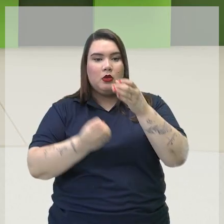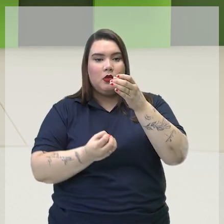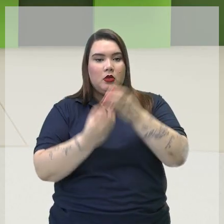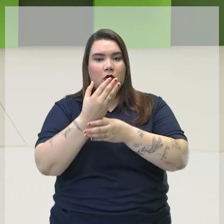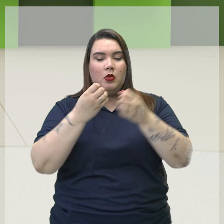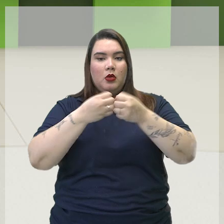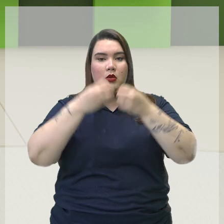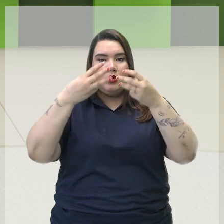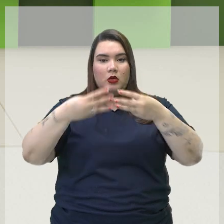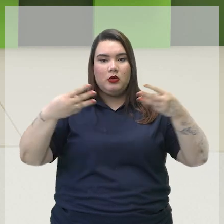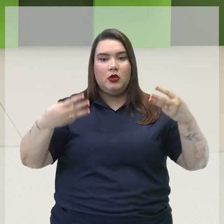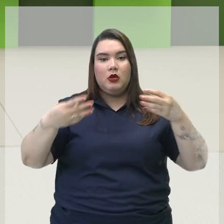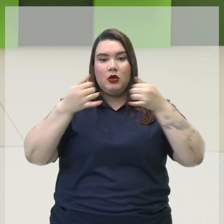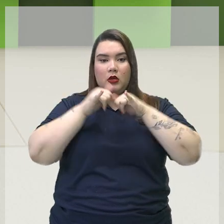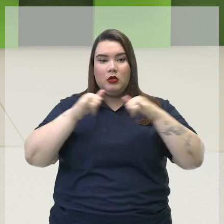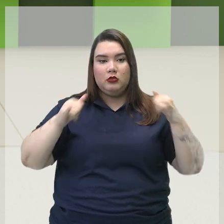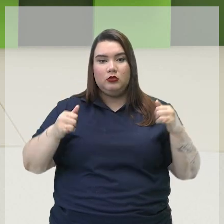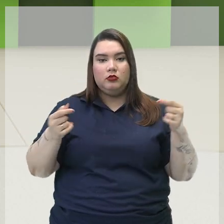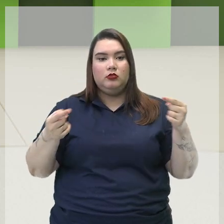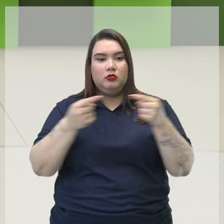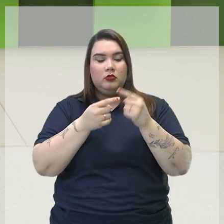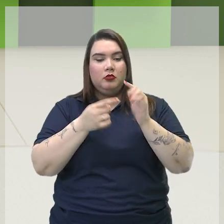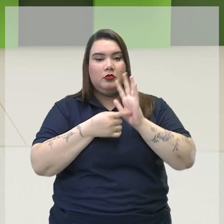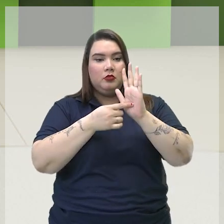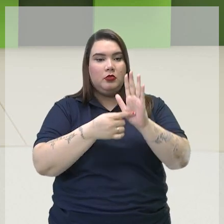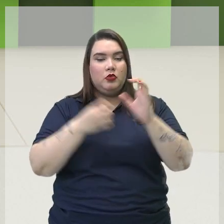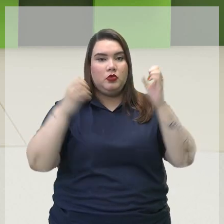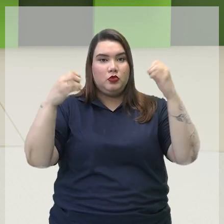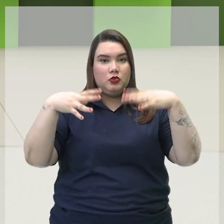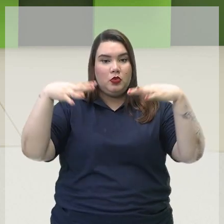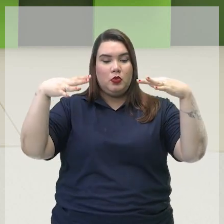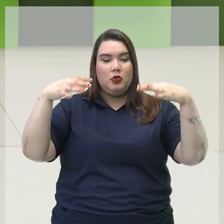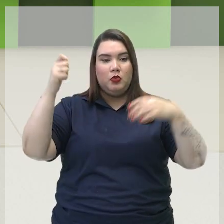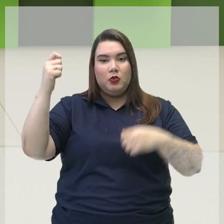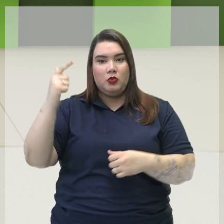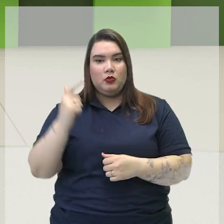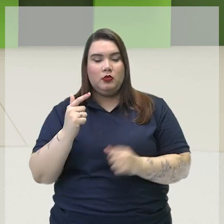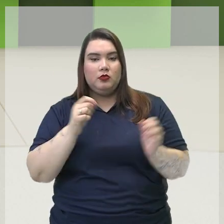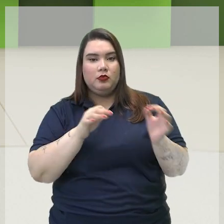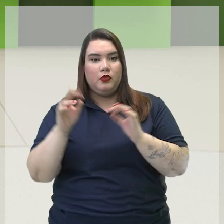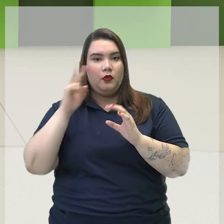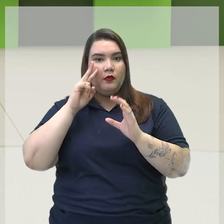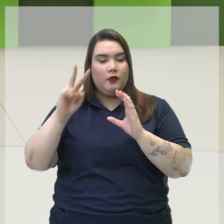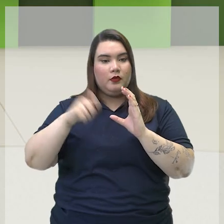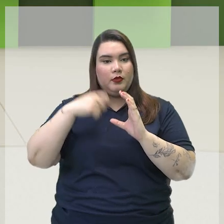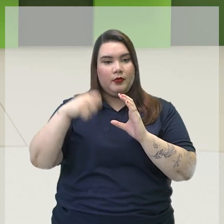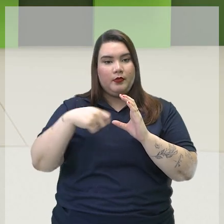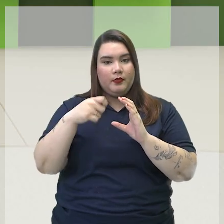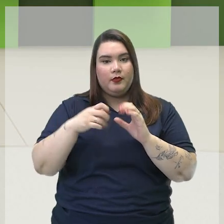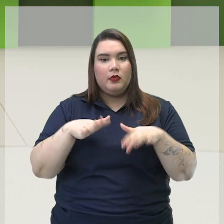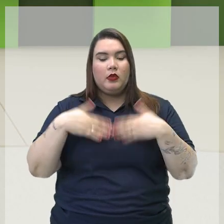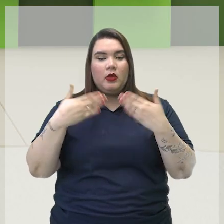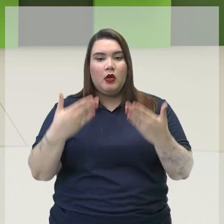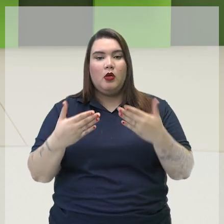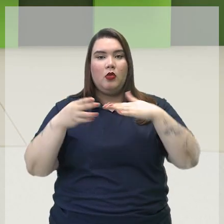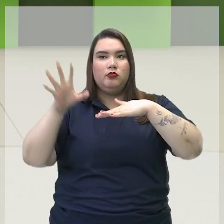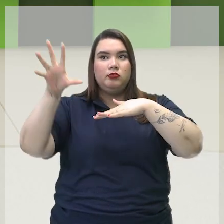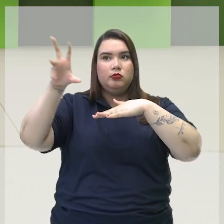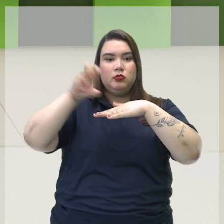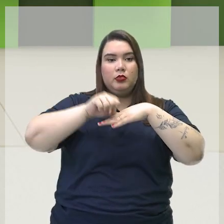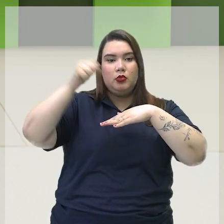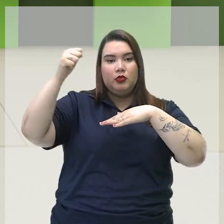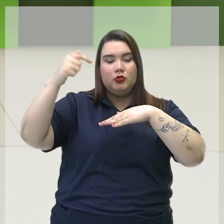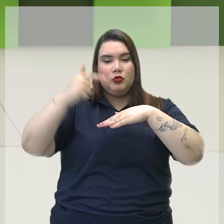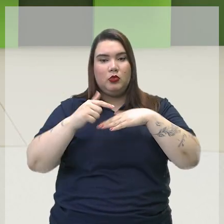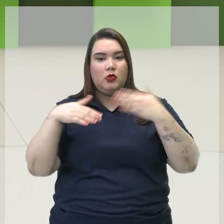que geram uma corrente elétrica quando exposta à luz solar, como nós vimos ali no vídeo. E a captação